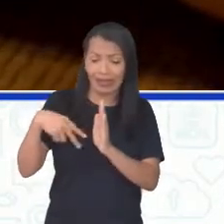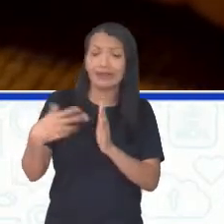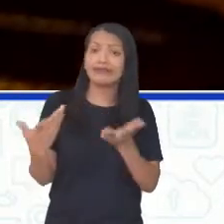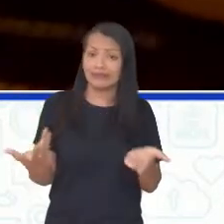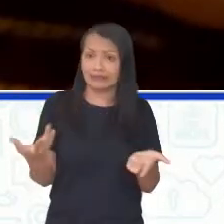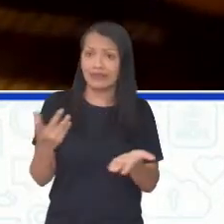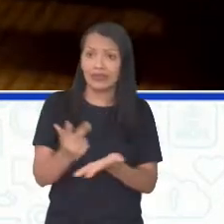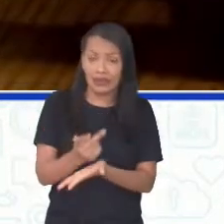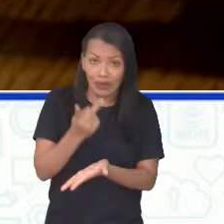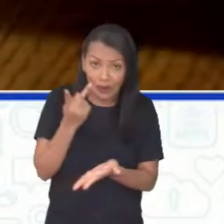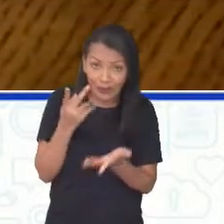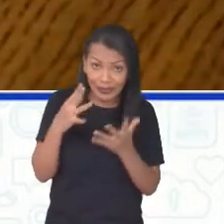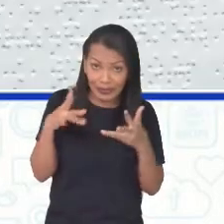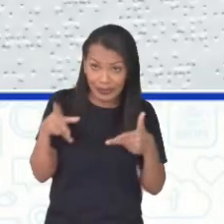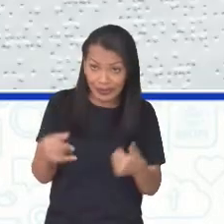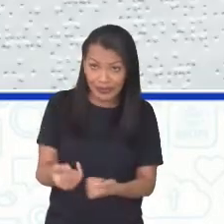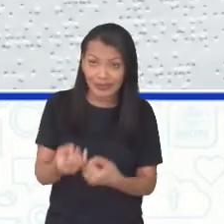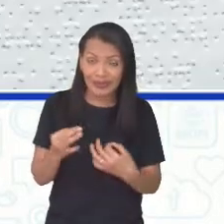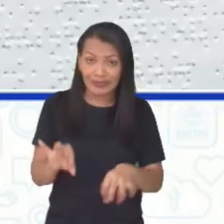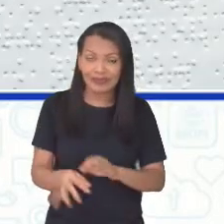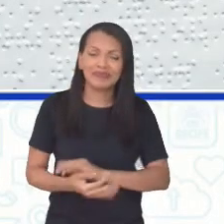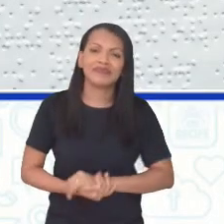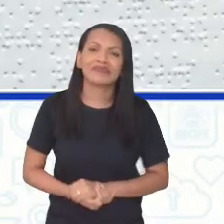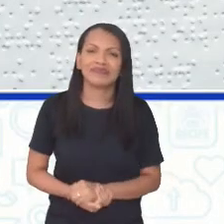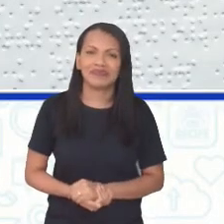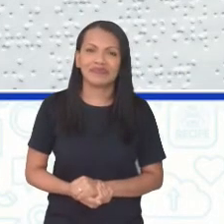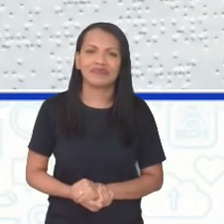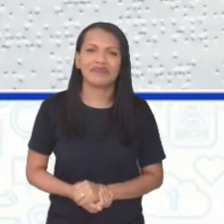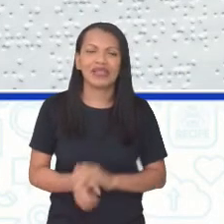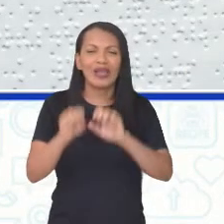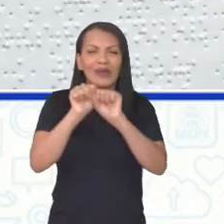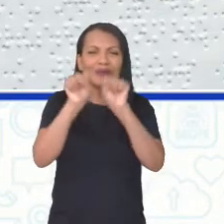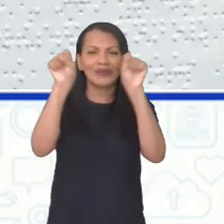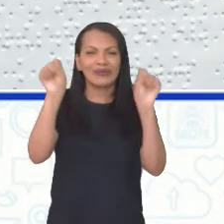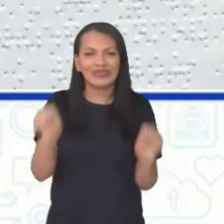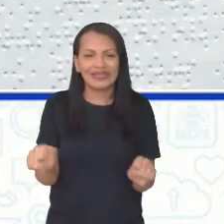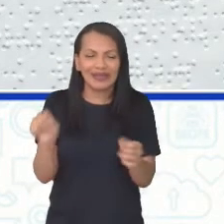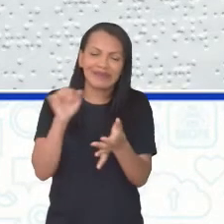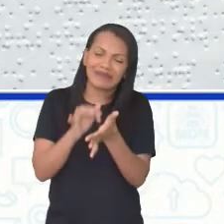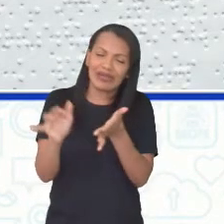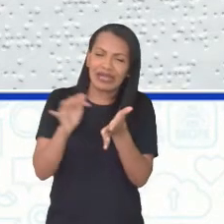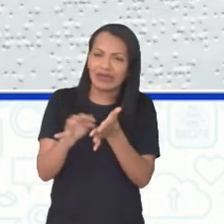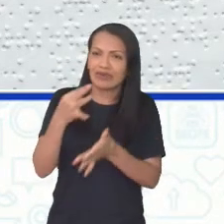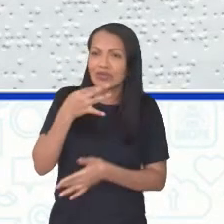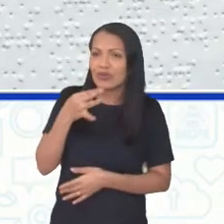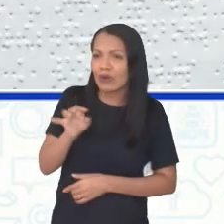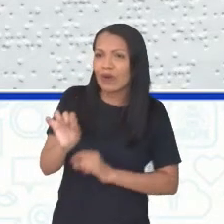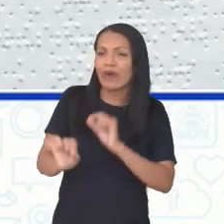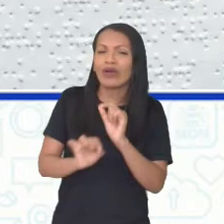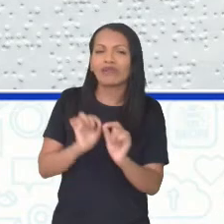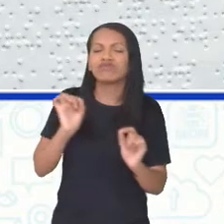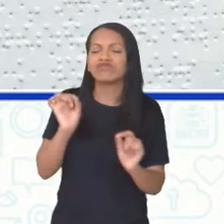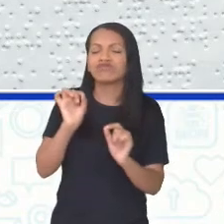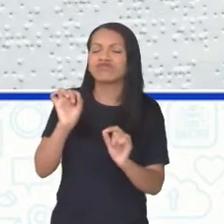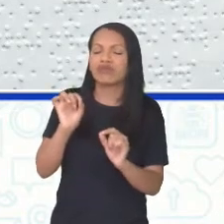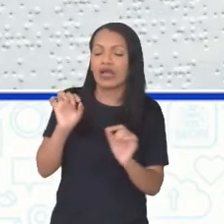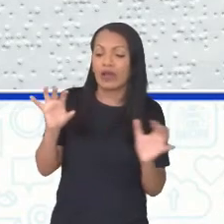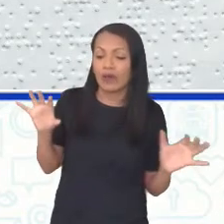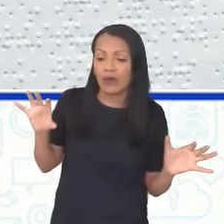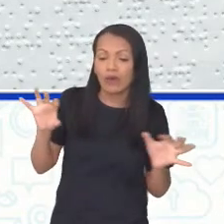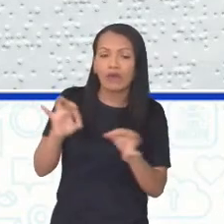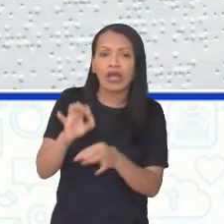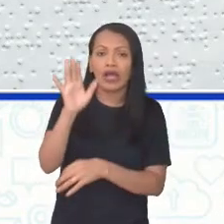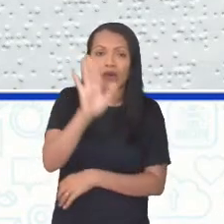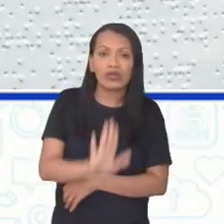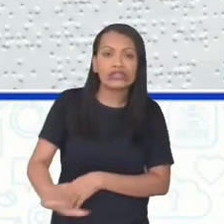em todo idioma. O sistema Braille, para quem não conhece, é um código universal de leitura tátil e